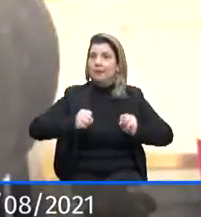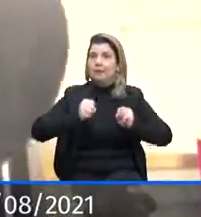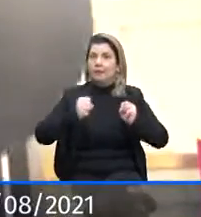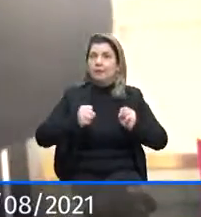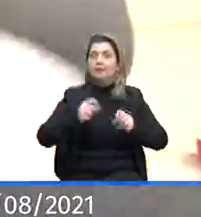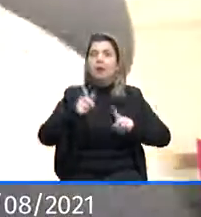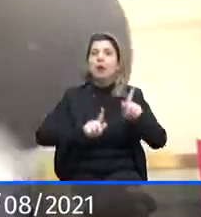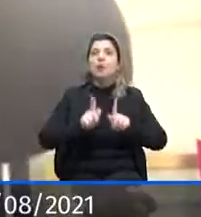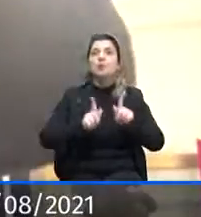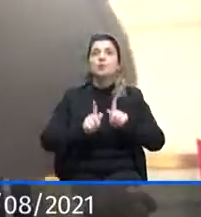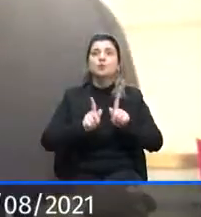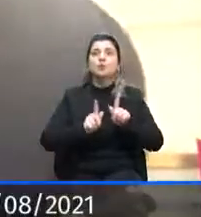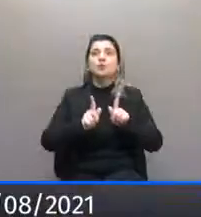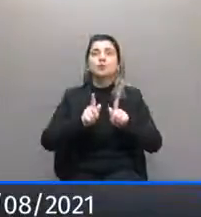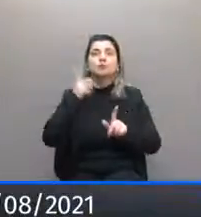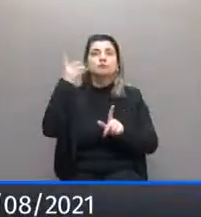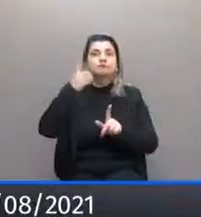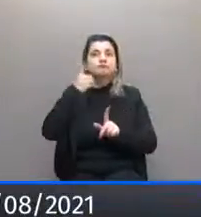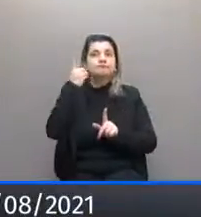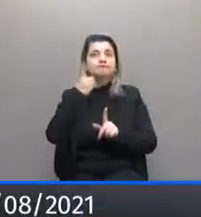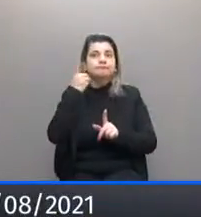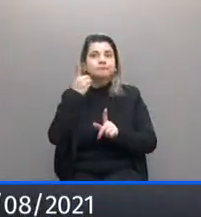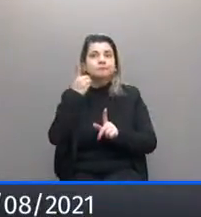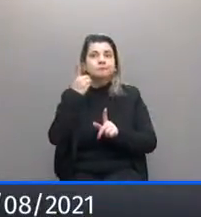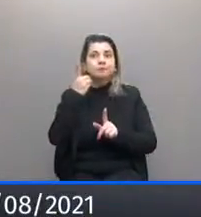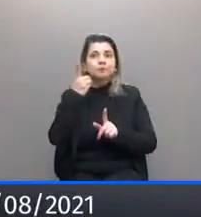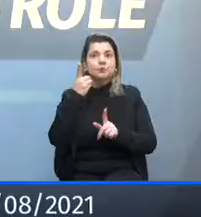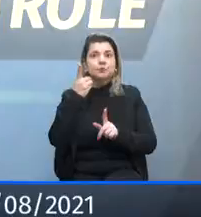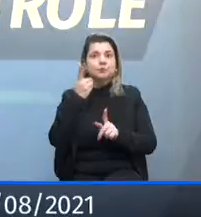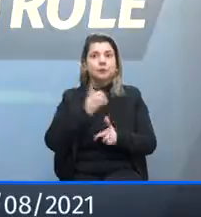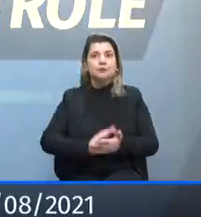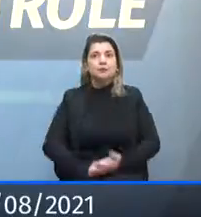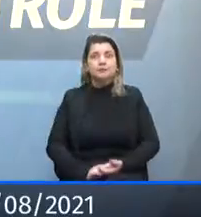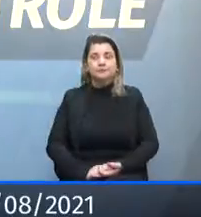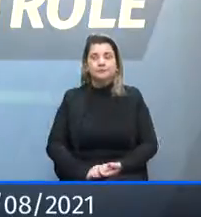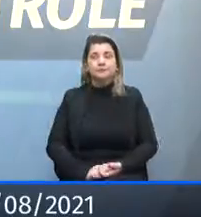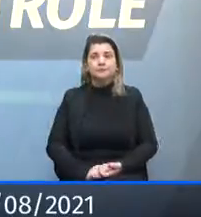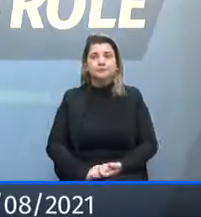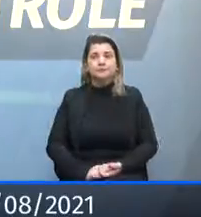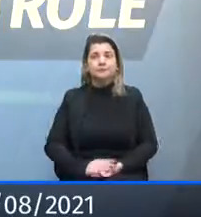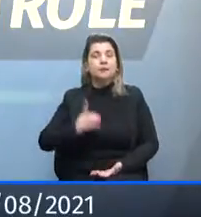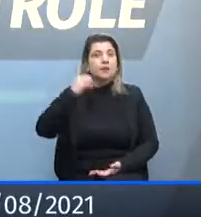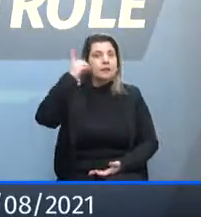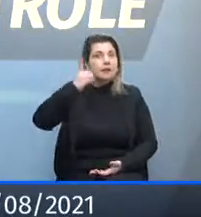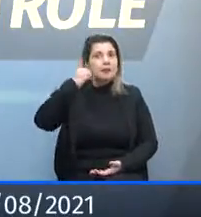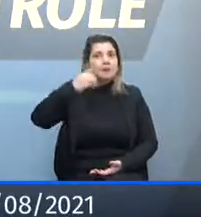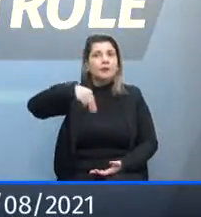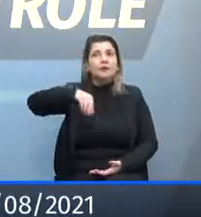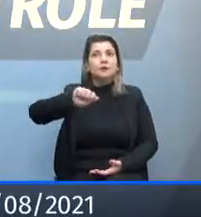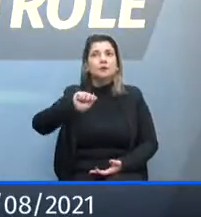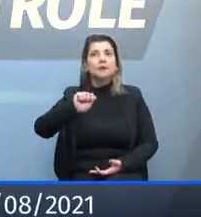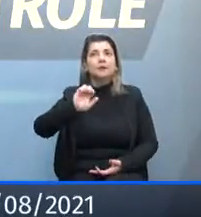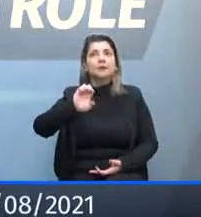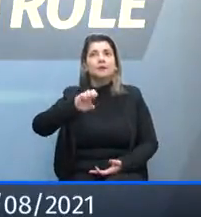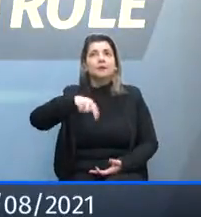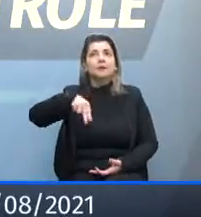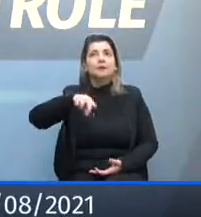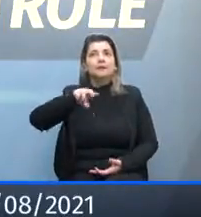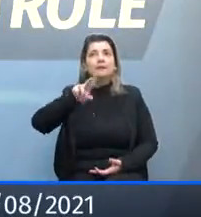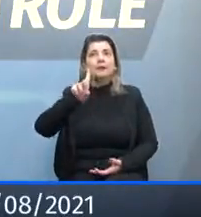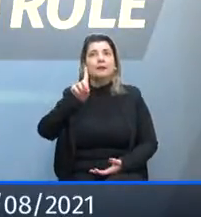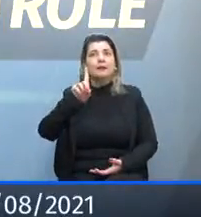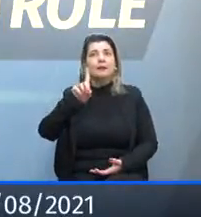Algum deputado deseja relatar? Espera aqui. Deputado Mainardi. Luiz